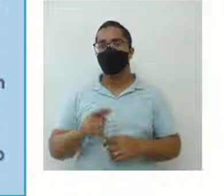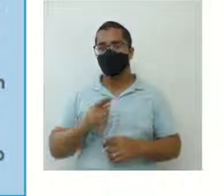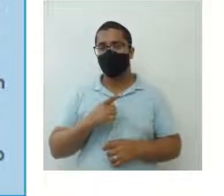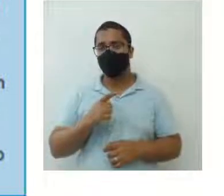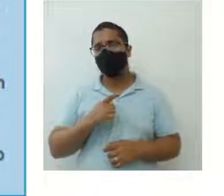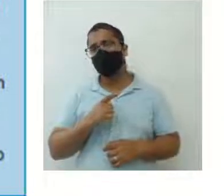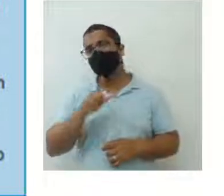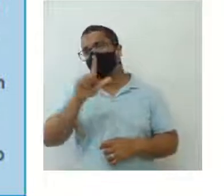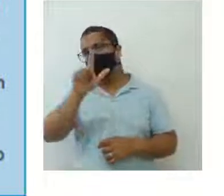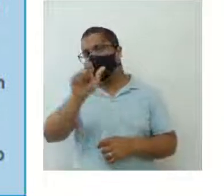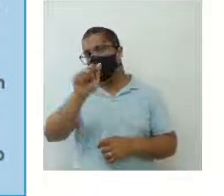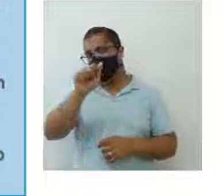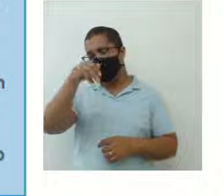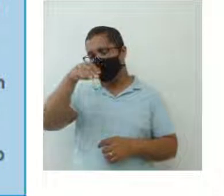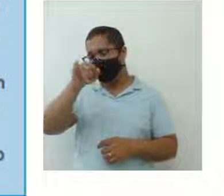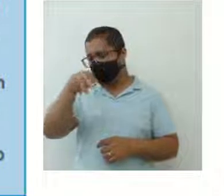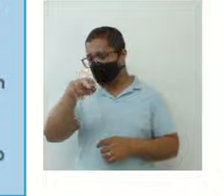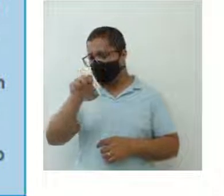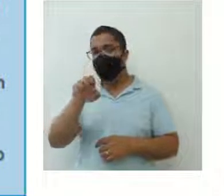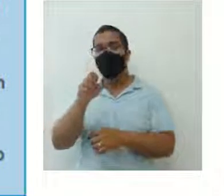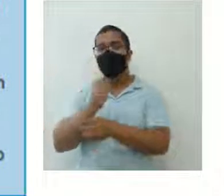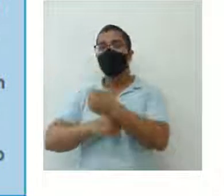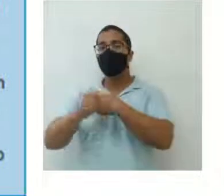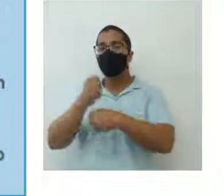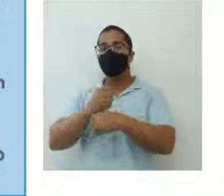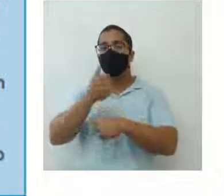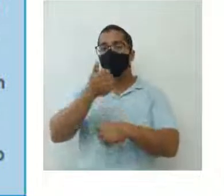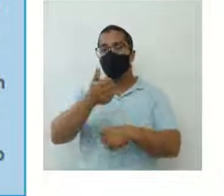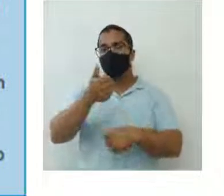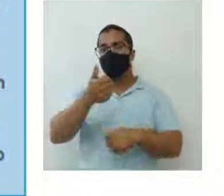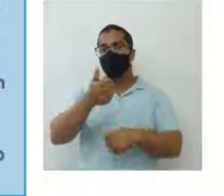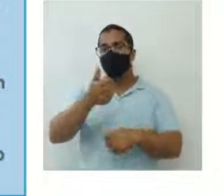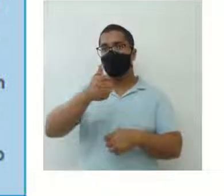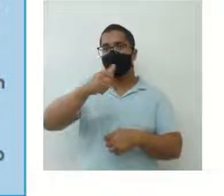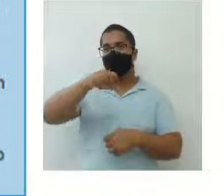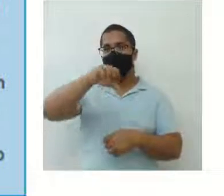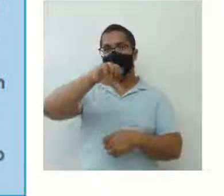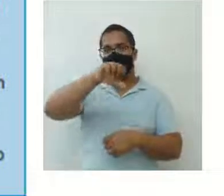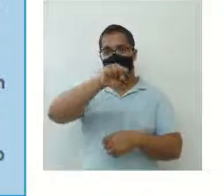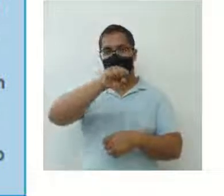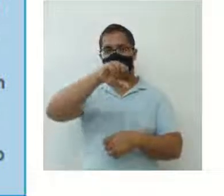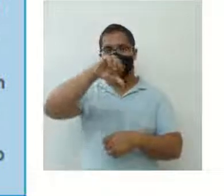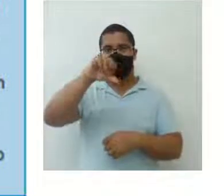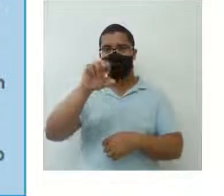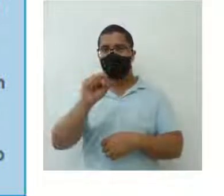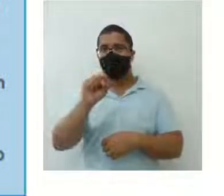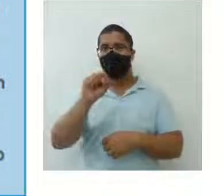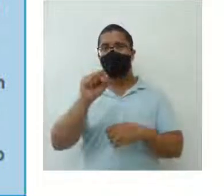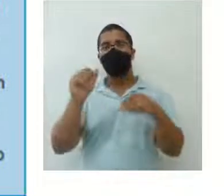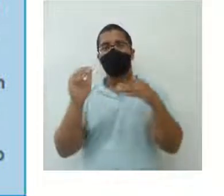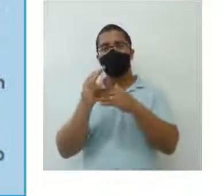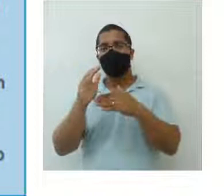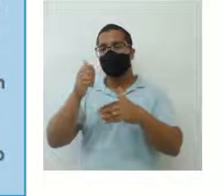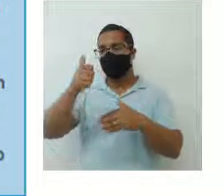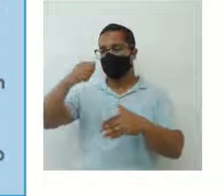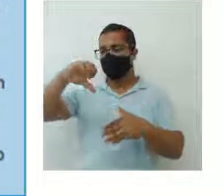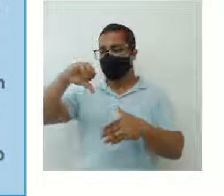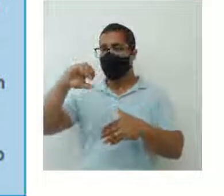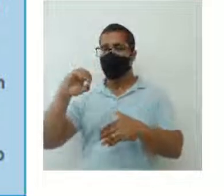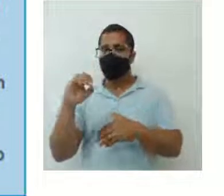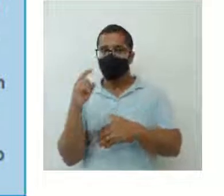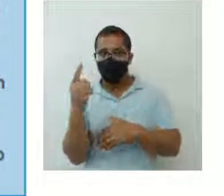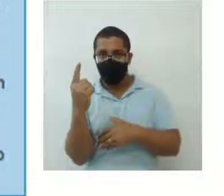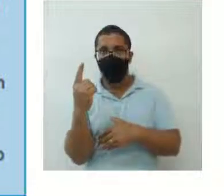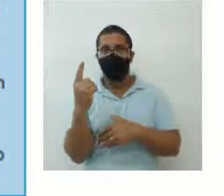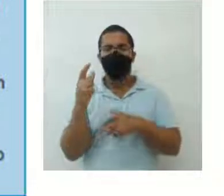Mamini, né, em 1898, 1901. Então, o Alto do Senegal, Mamadou,